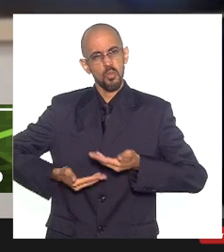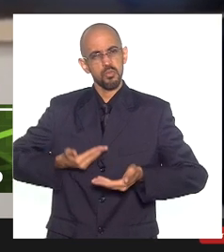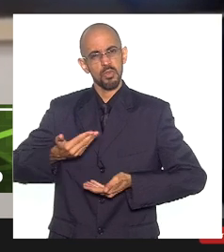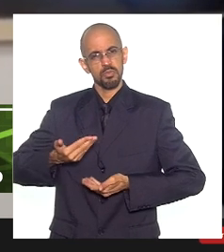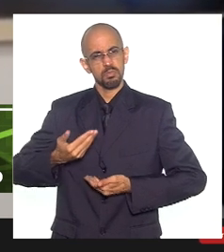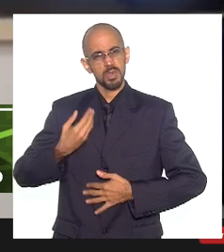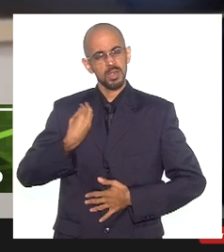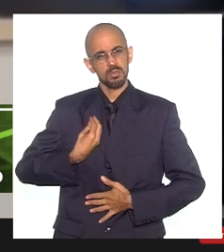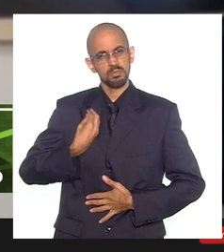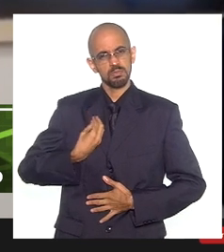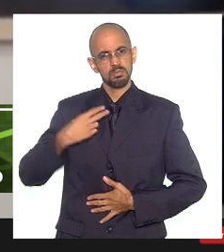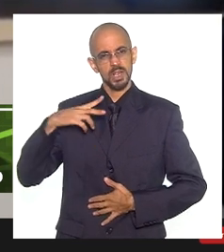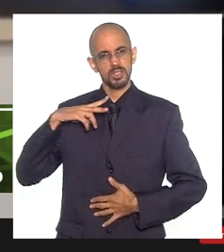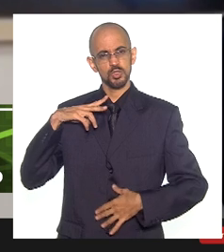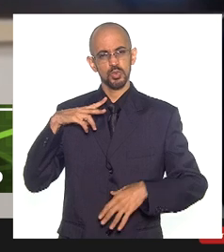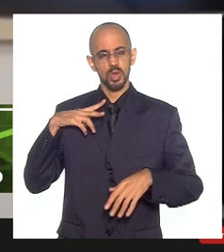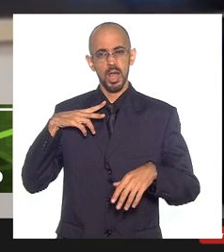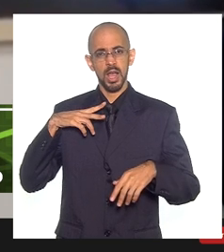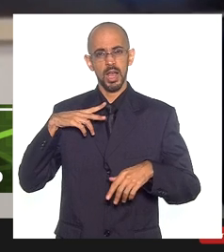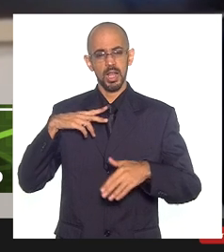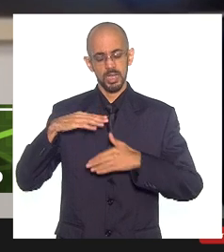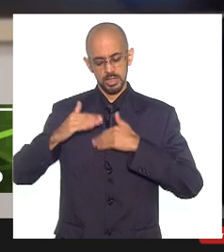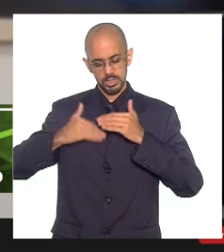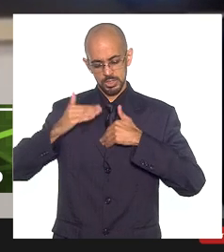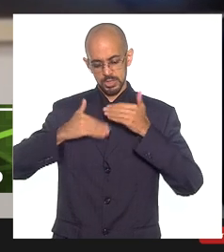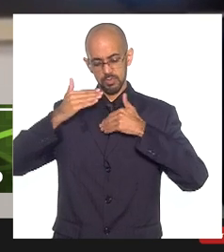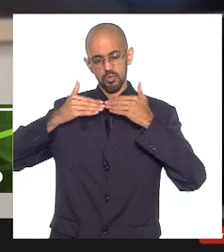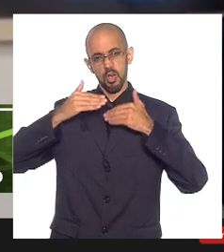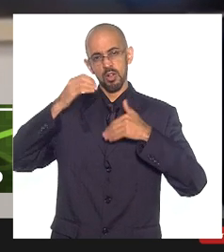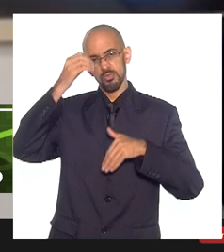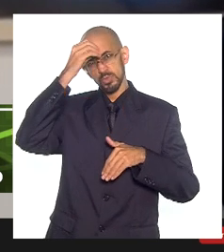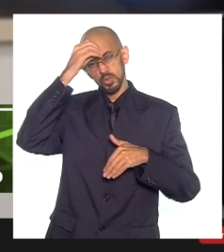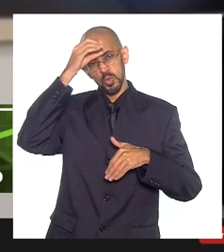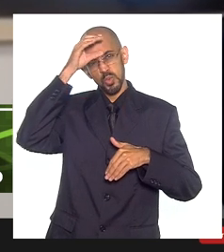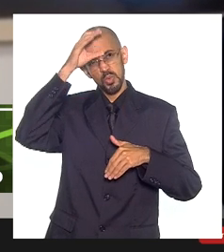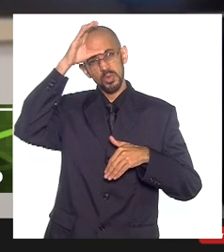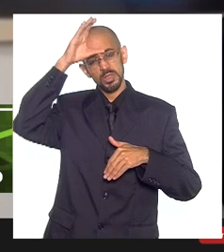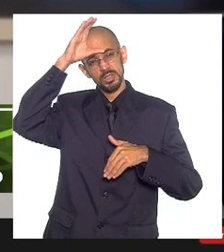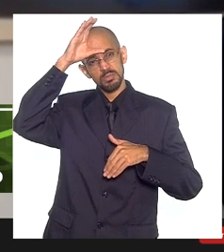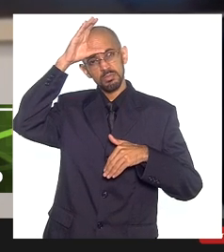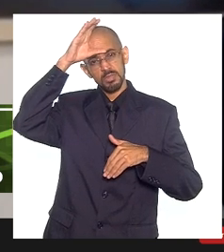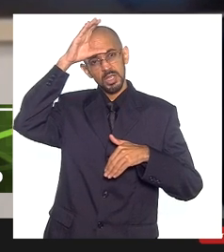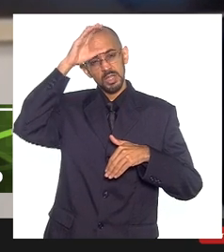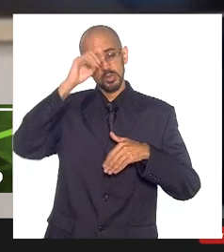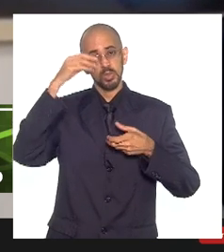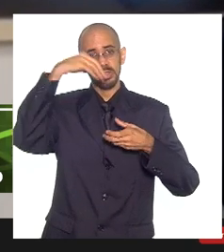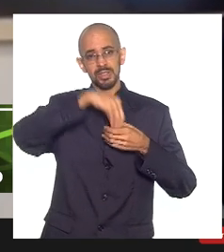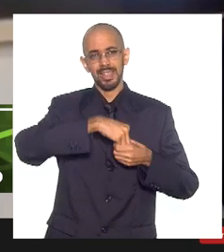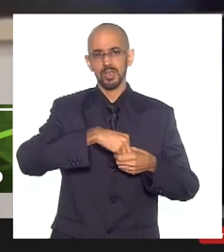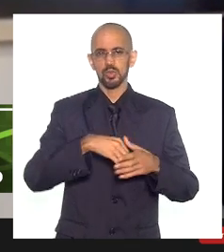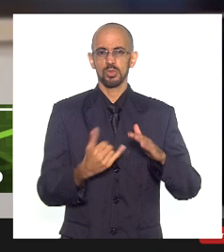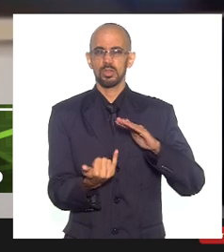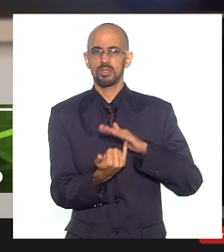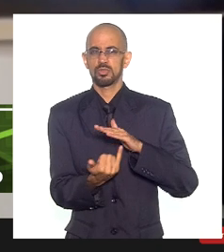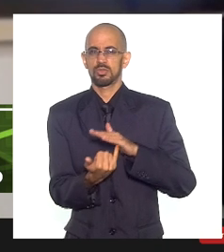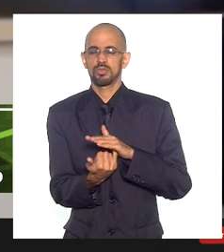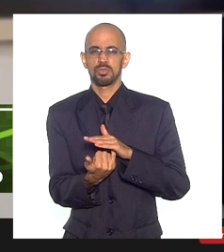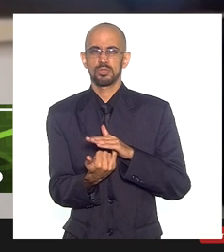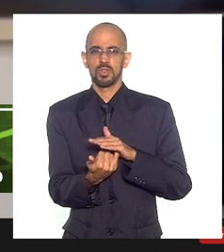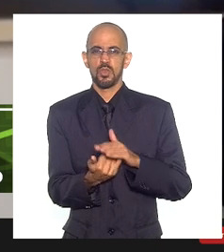também se desenvolvem científico e intelectualmente no âmbito da instituição. Então, a UERJ